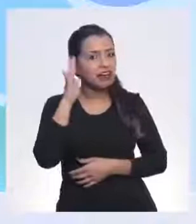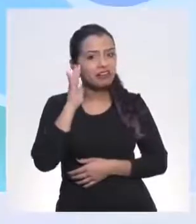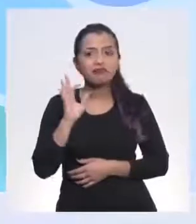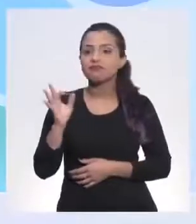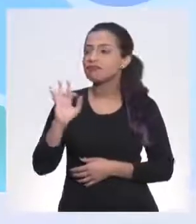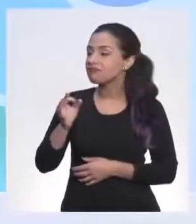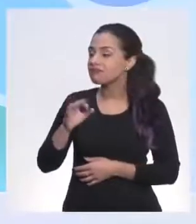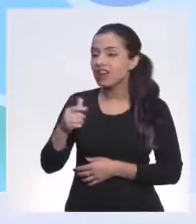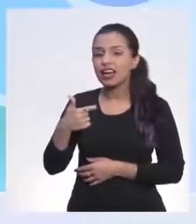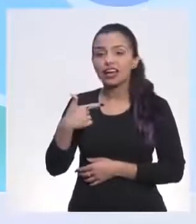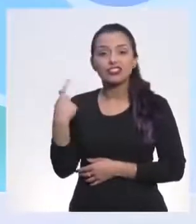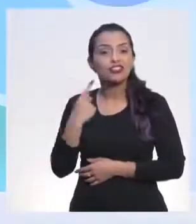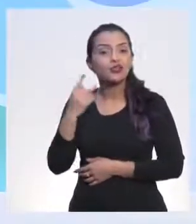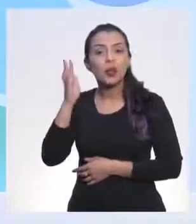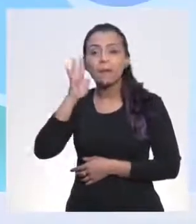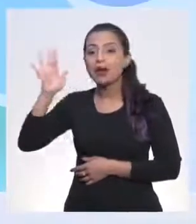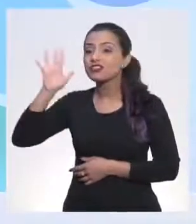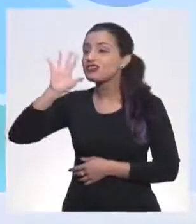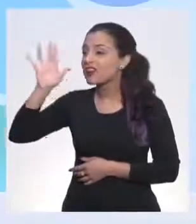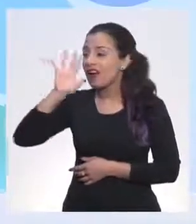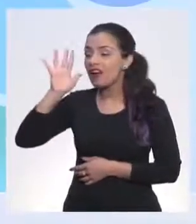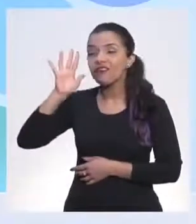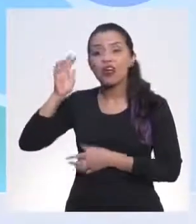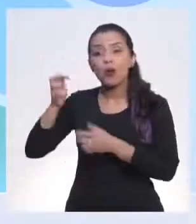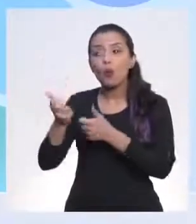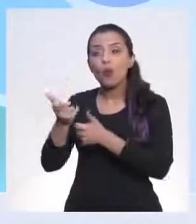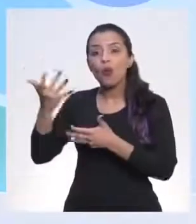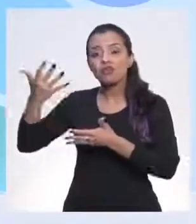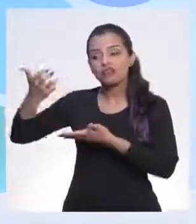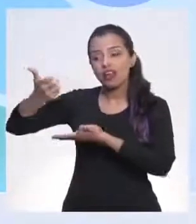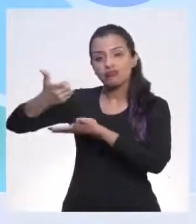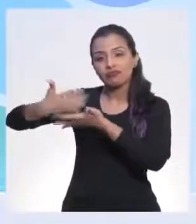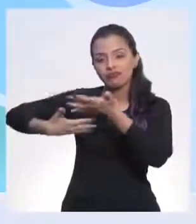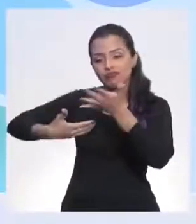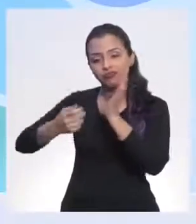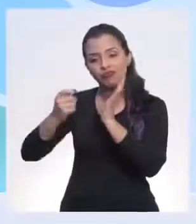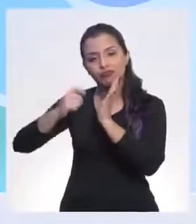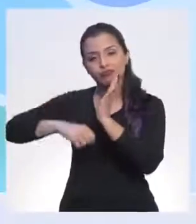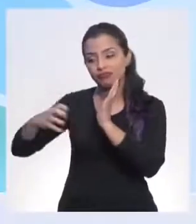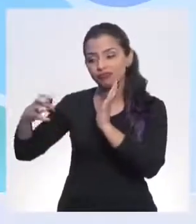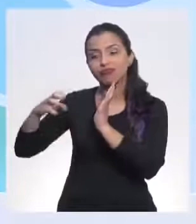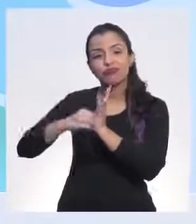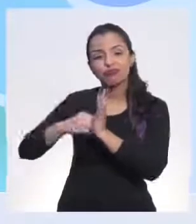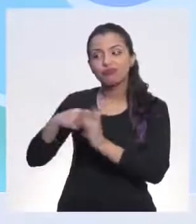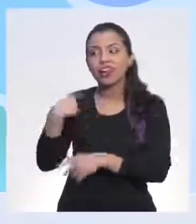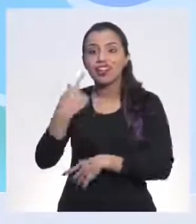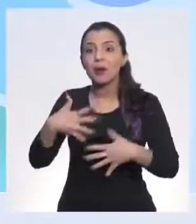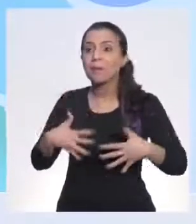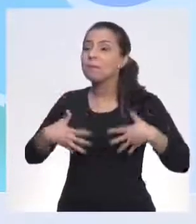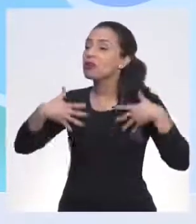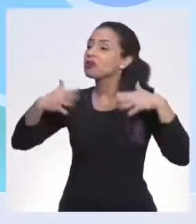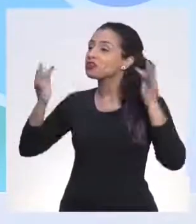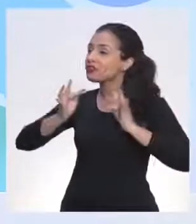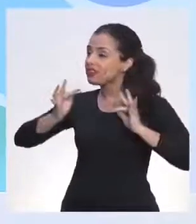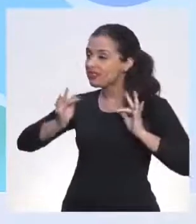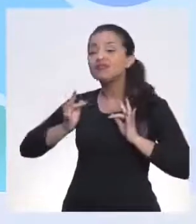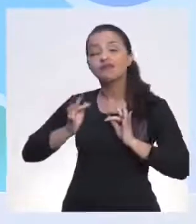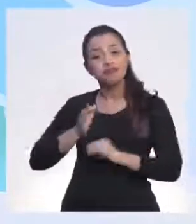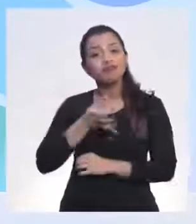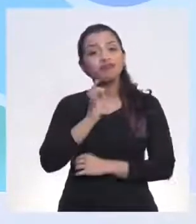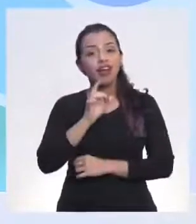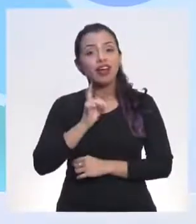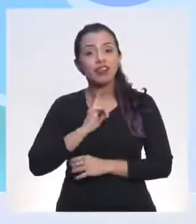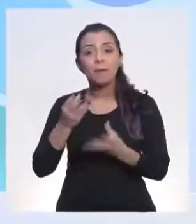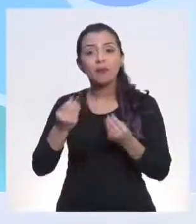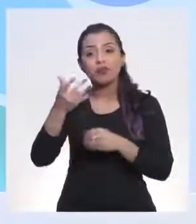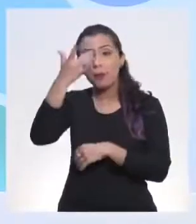esperava essa quantidade grande de inscrição. Estamos muito felizes. E aí, aproveitando, porque tem mais gente querendo fazer inscrição, mas disse que está